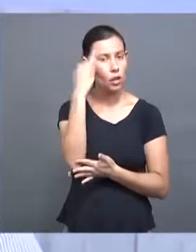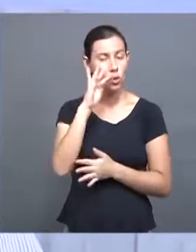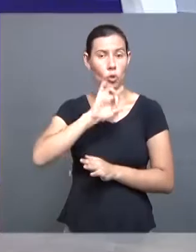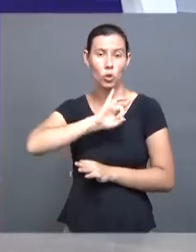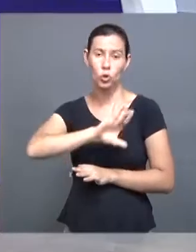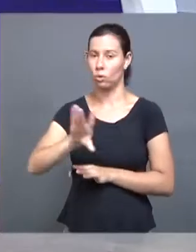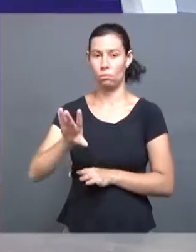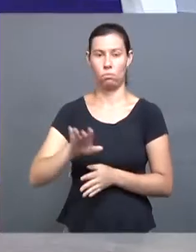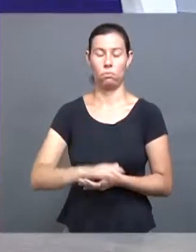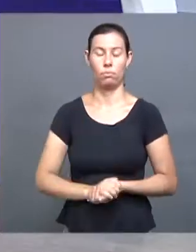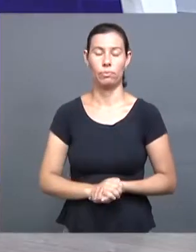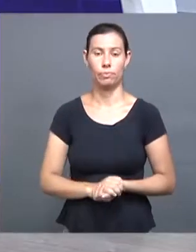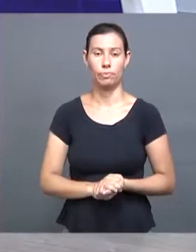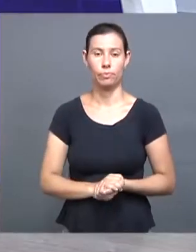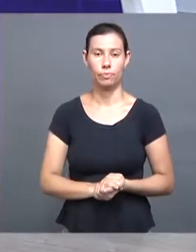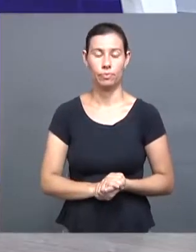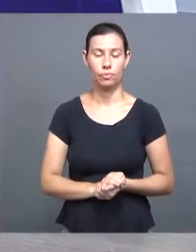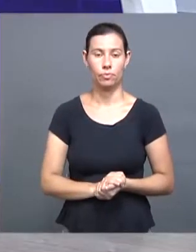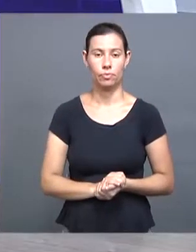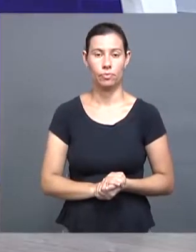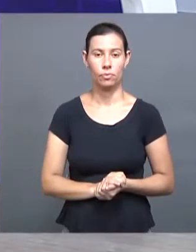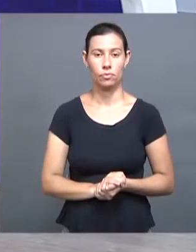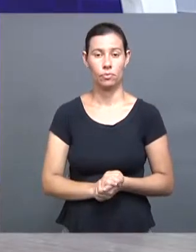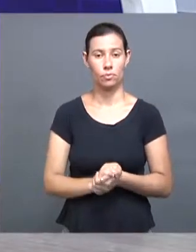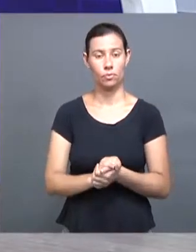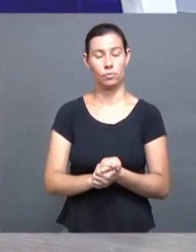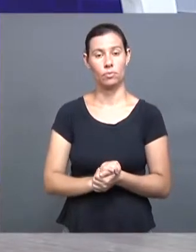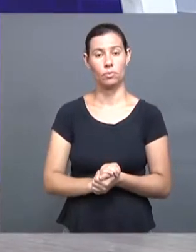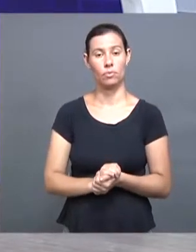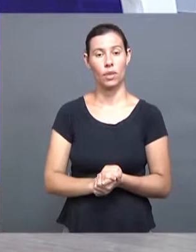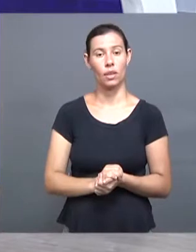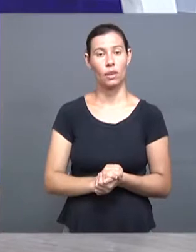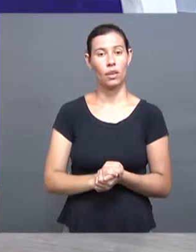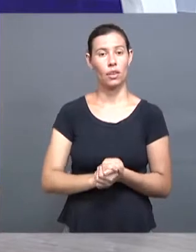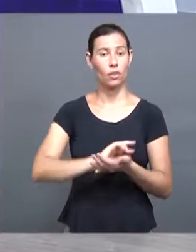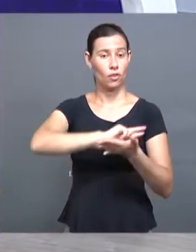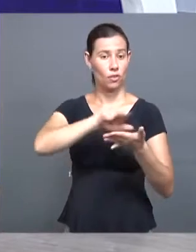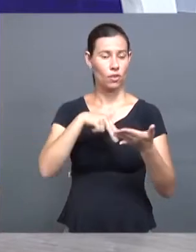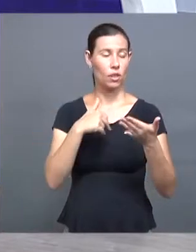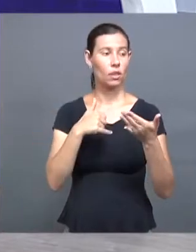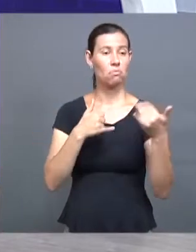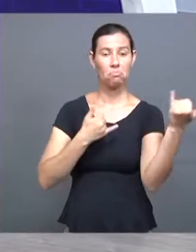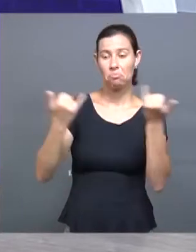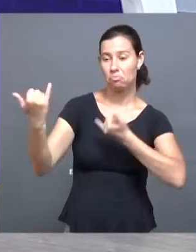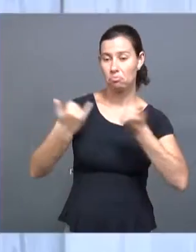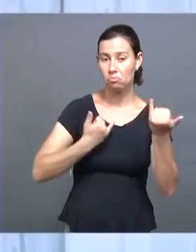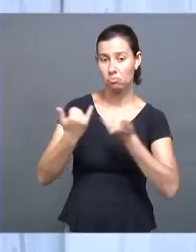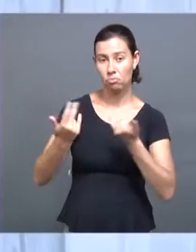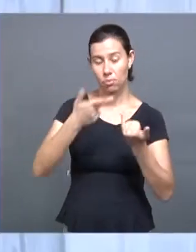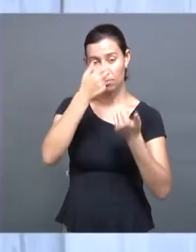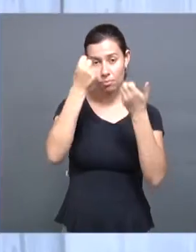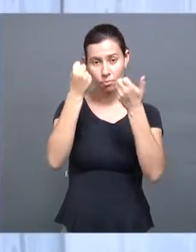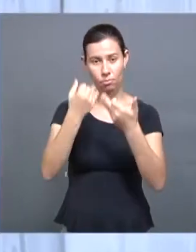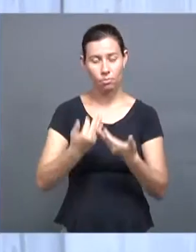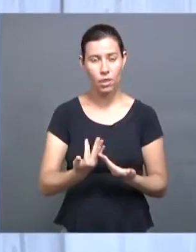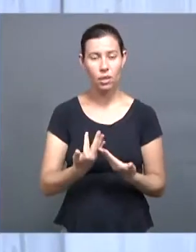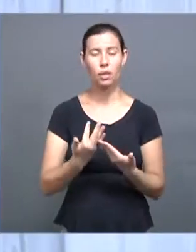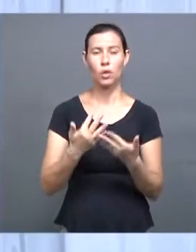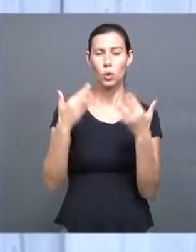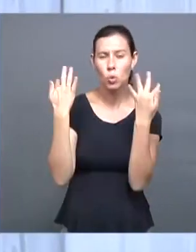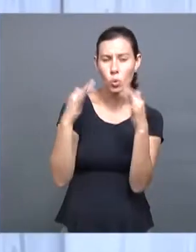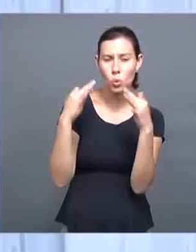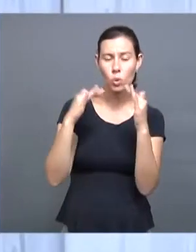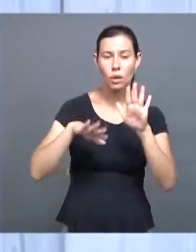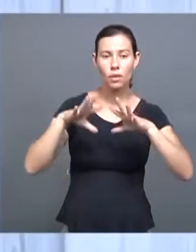enxaqueca. Certo, e por que será que, a Rosa é um exemplo, mas várias pessoas comentam que quem sofre de enxaqueca, se fica num ambiente mais